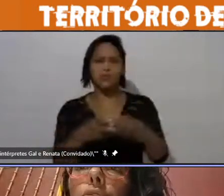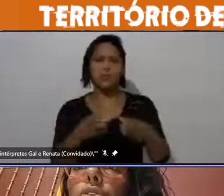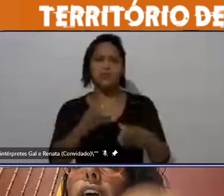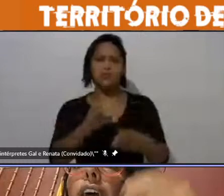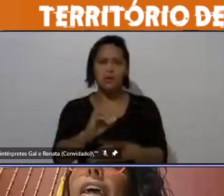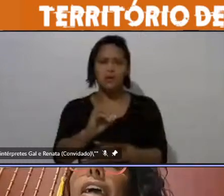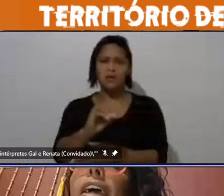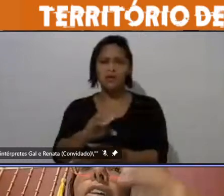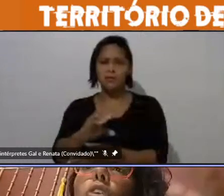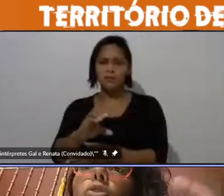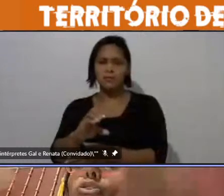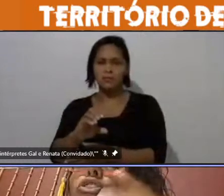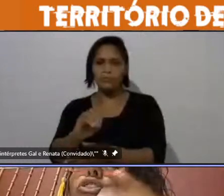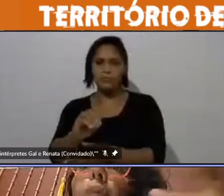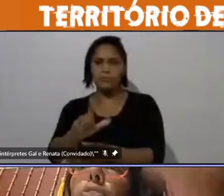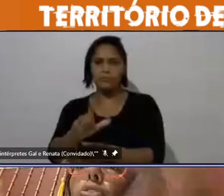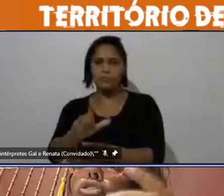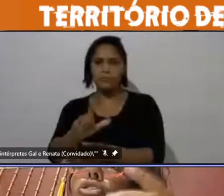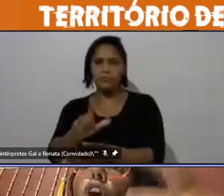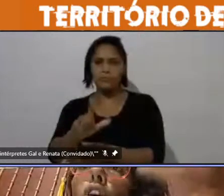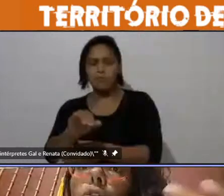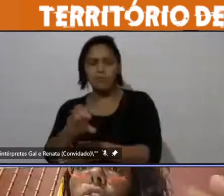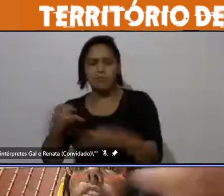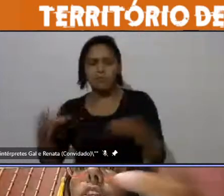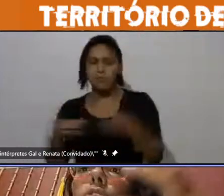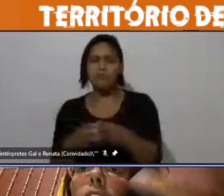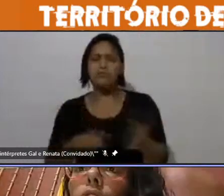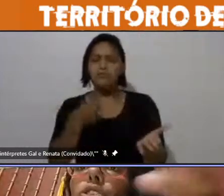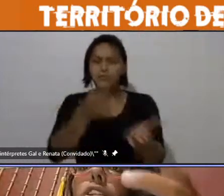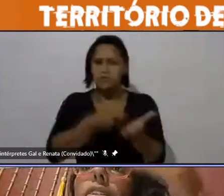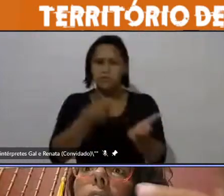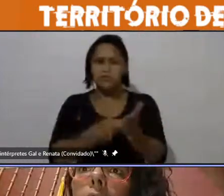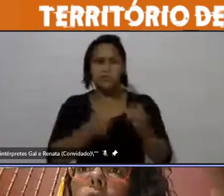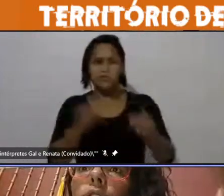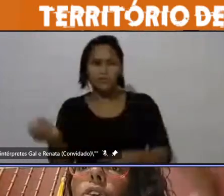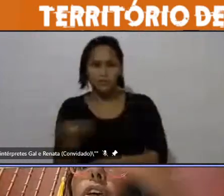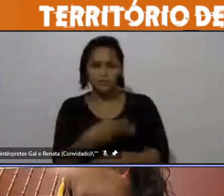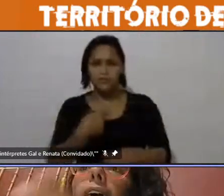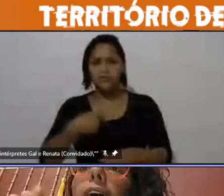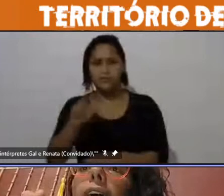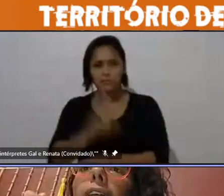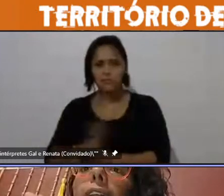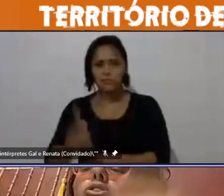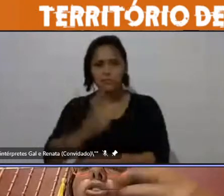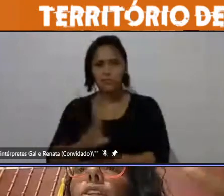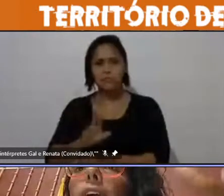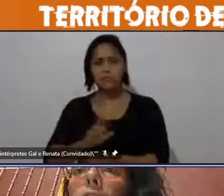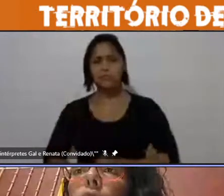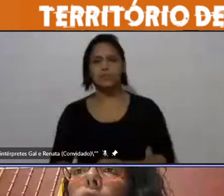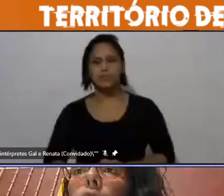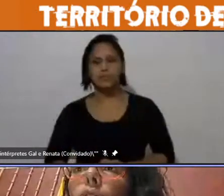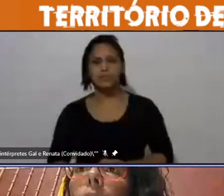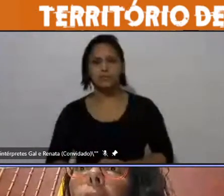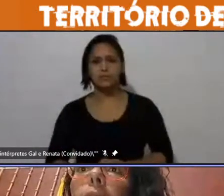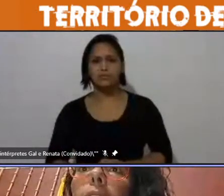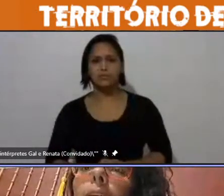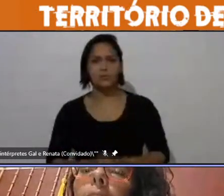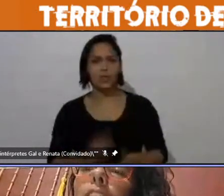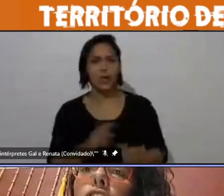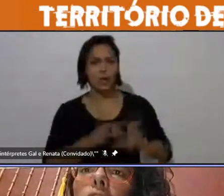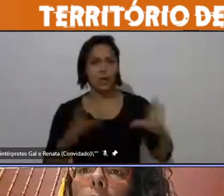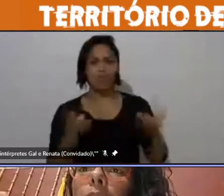termo de compromisso coletivo, né? São alguns instrumentos novos que estão sendo utilizados nas